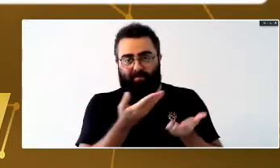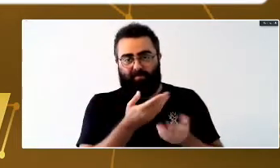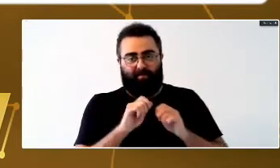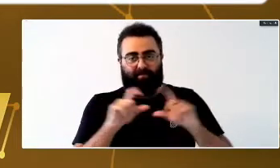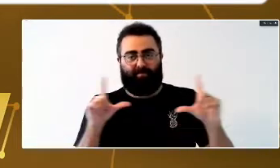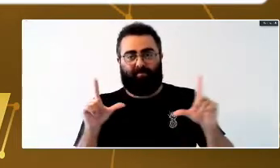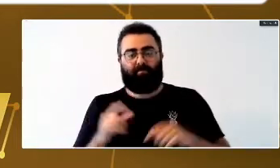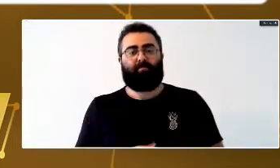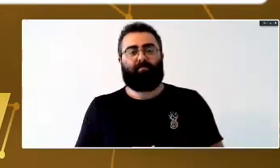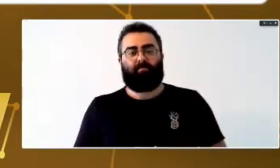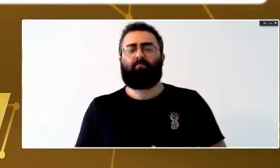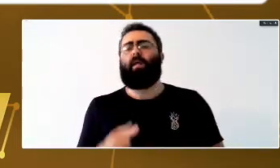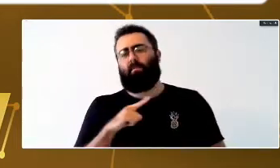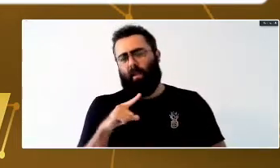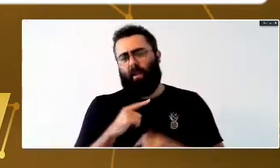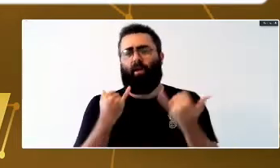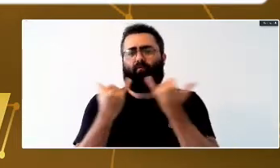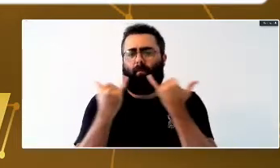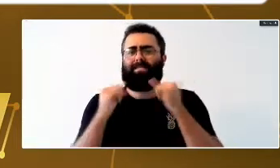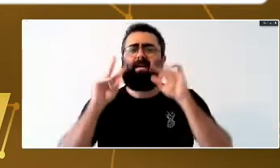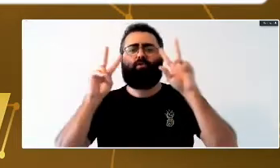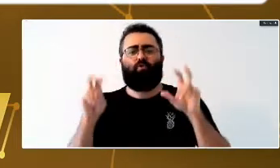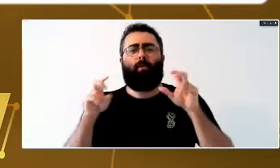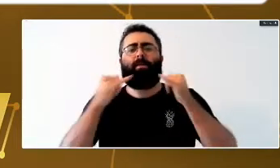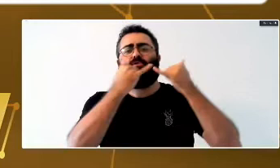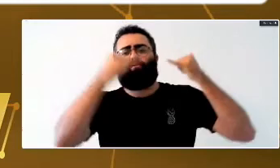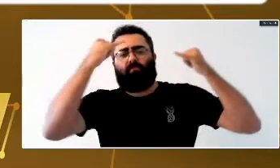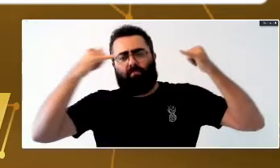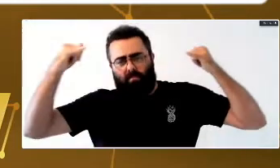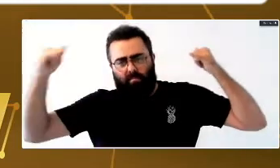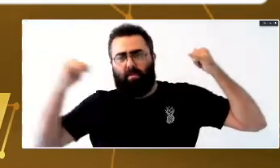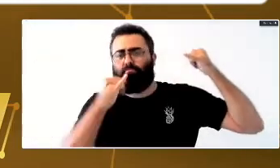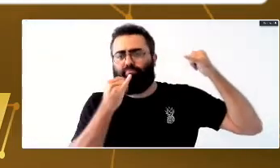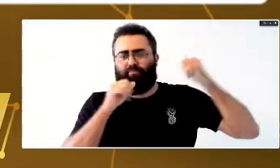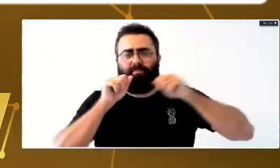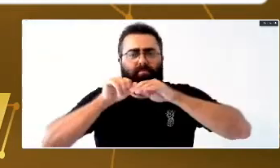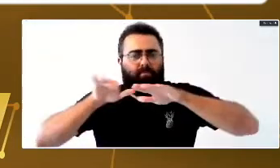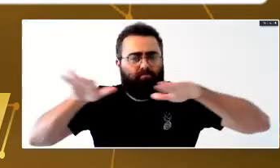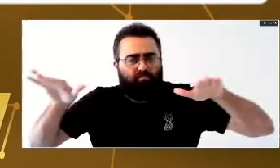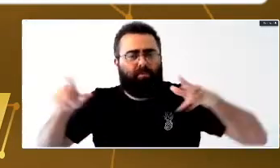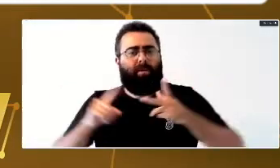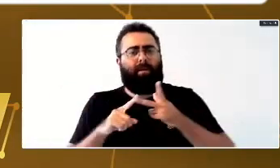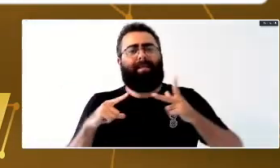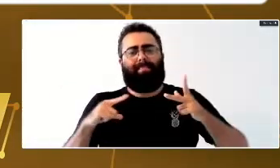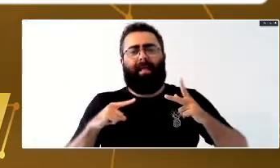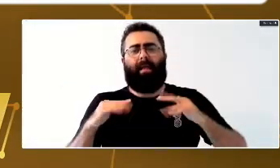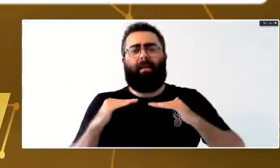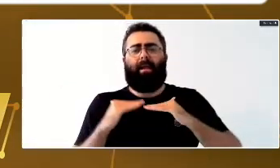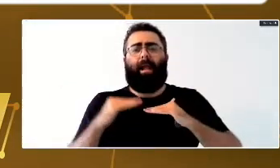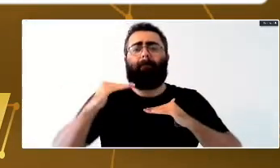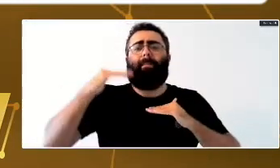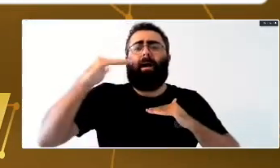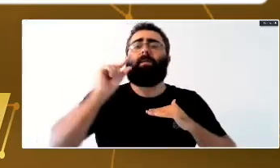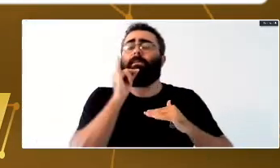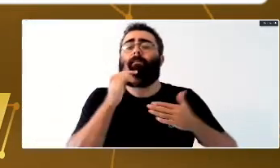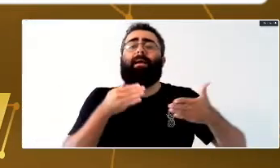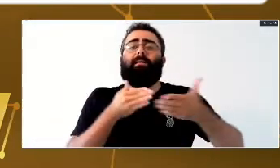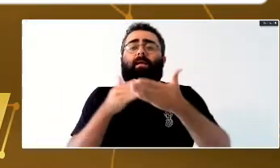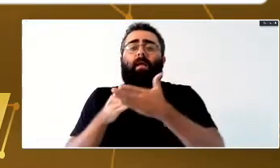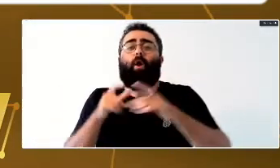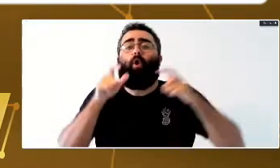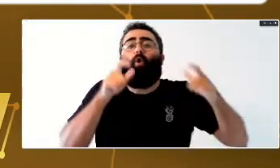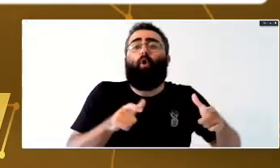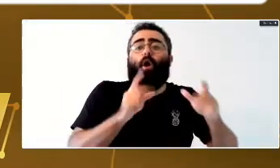informações de ativo de geração e transmissão. Ele tem várias camadas de restrição ambiental, como terras